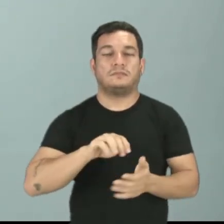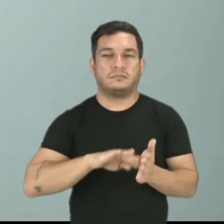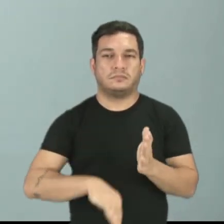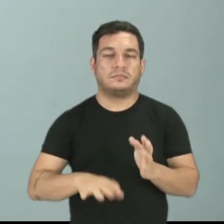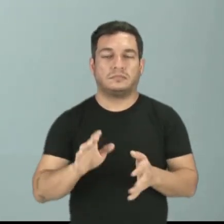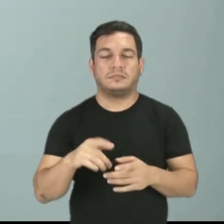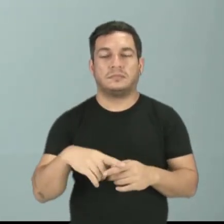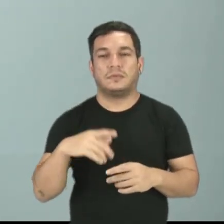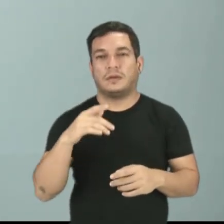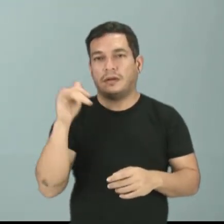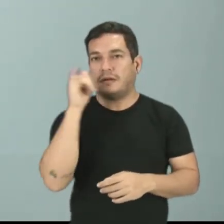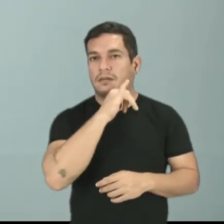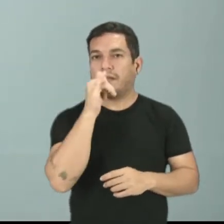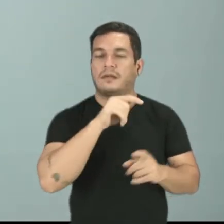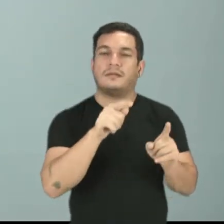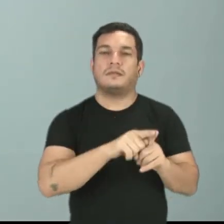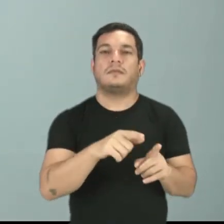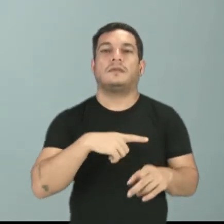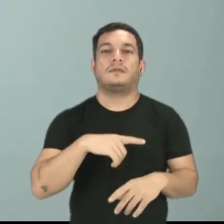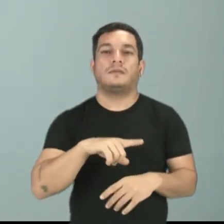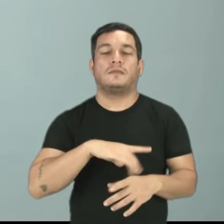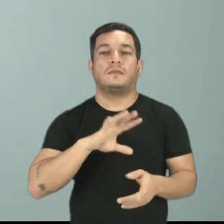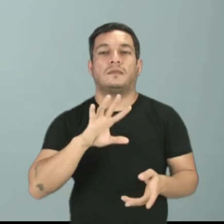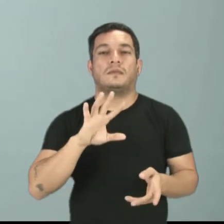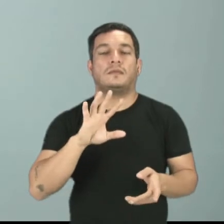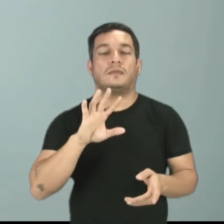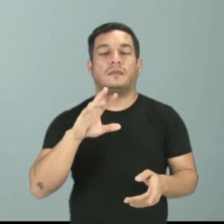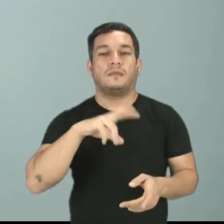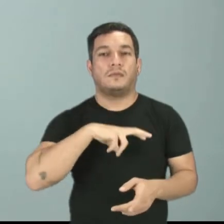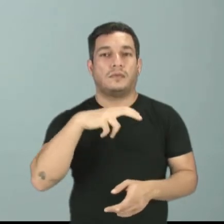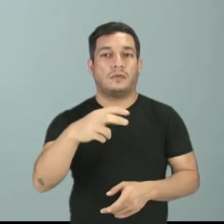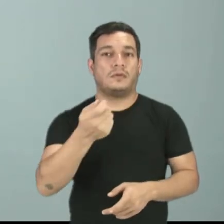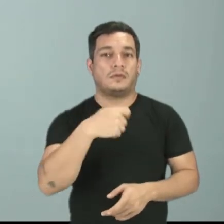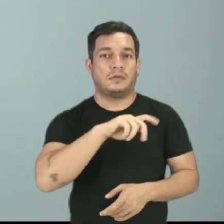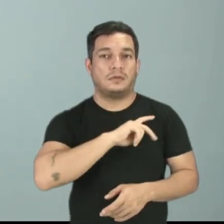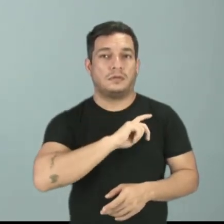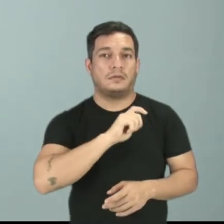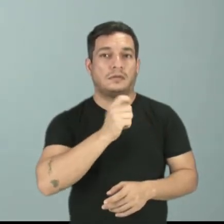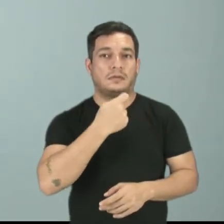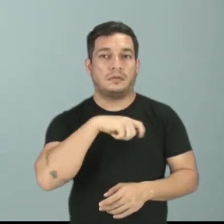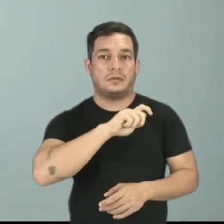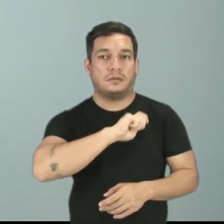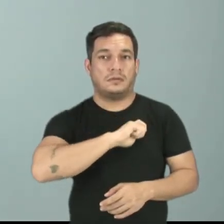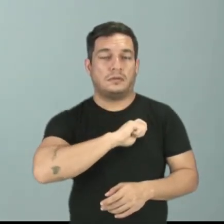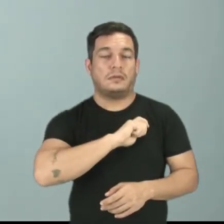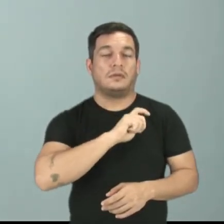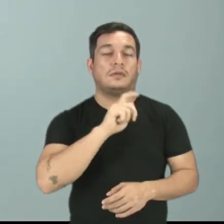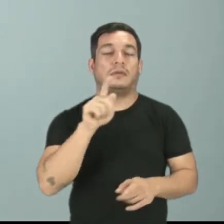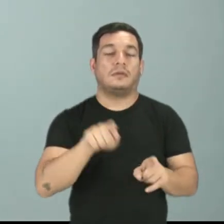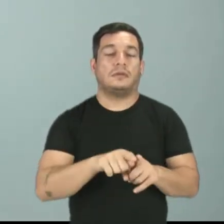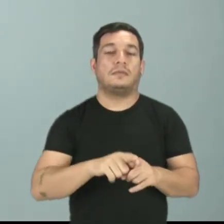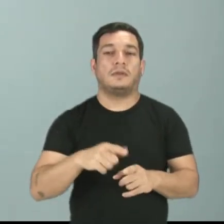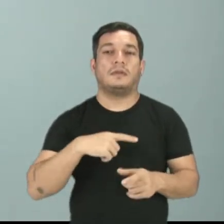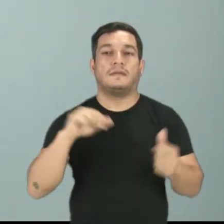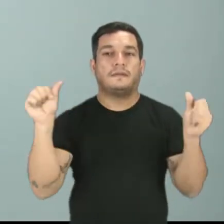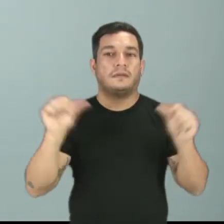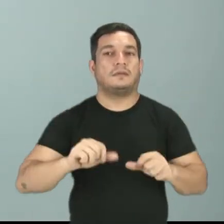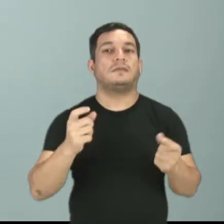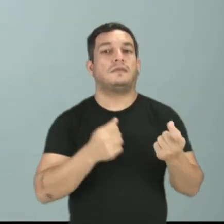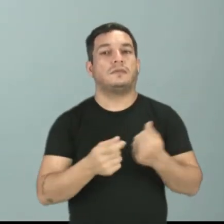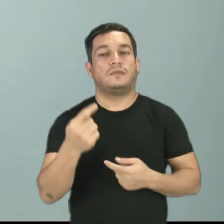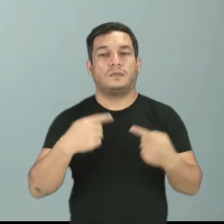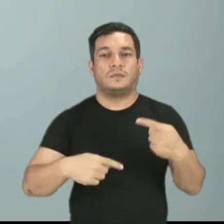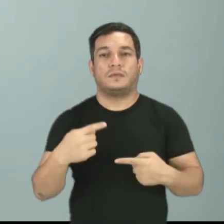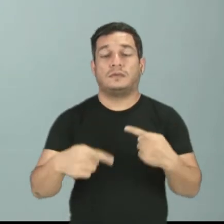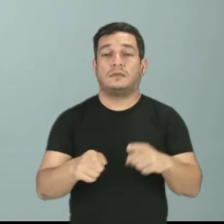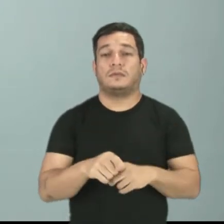estava vivendo um momento totalmente diferente, Portugal e Espanha eles passaram por crises, né, econômicas e políticas